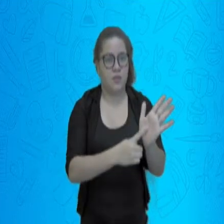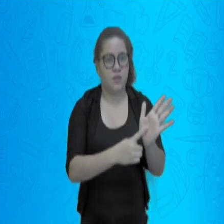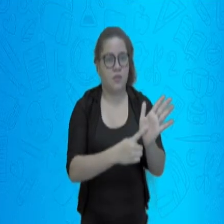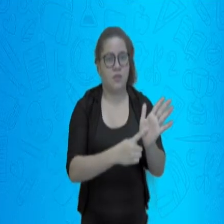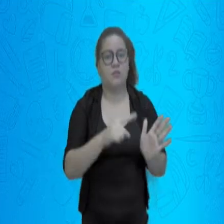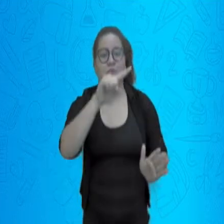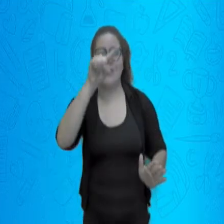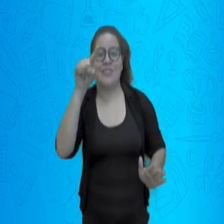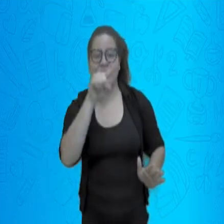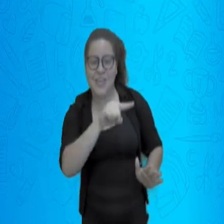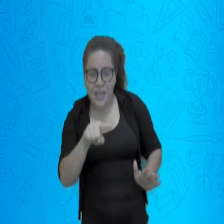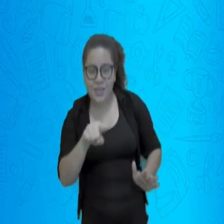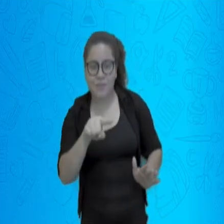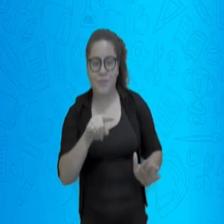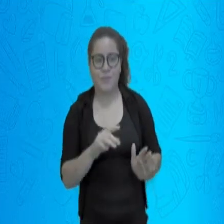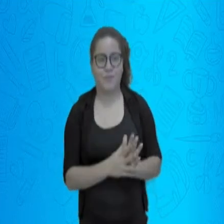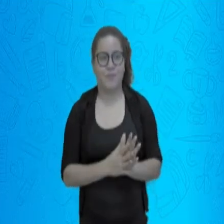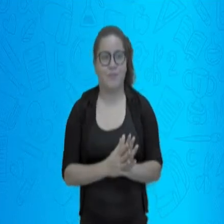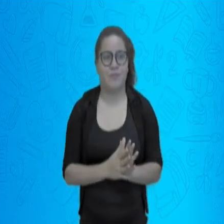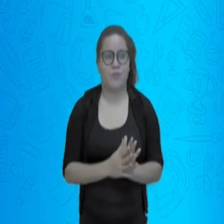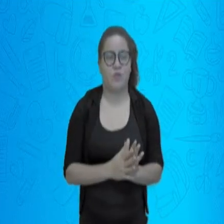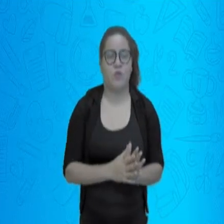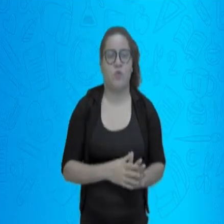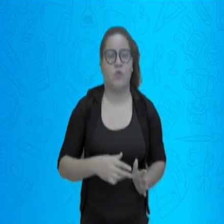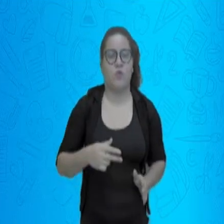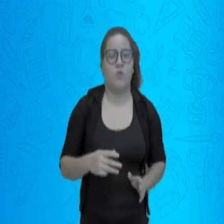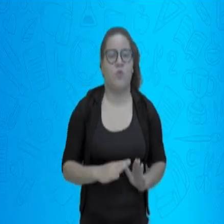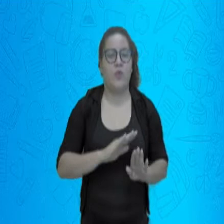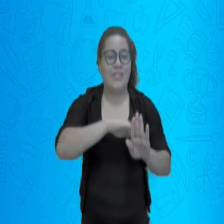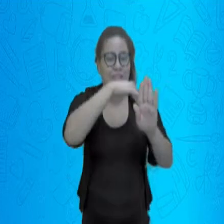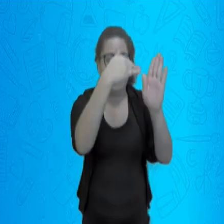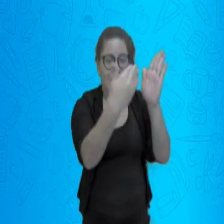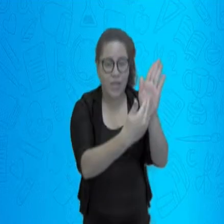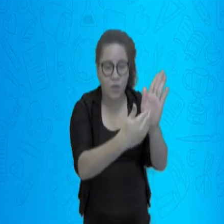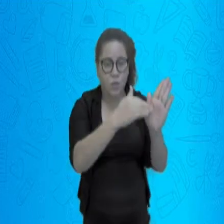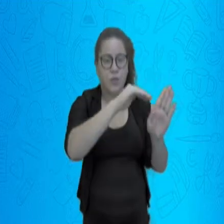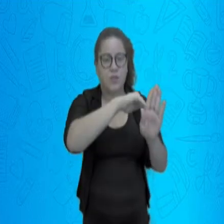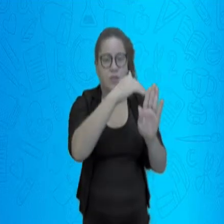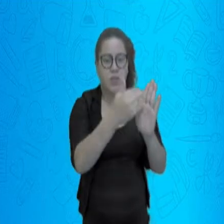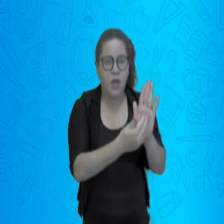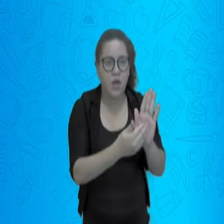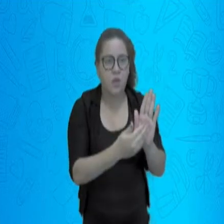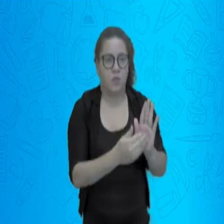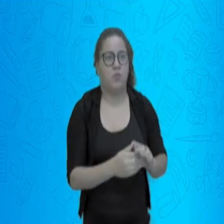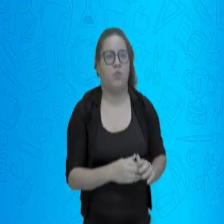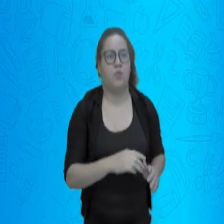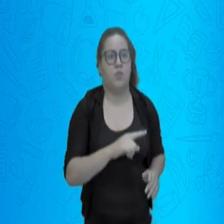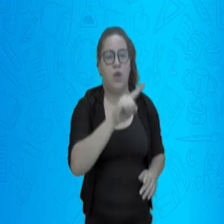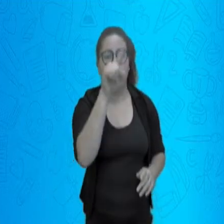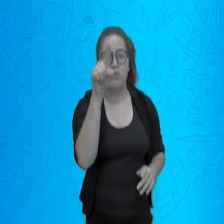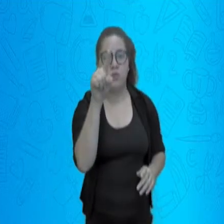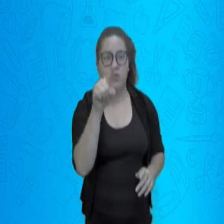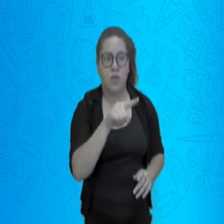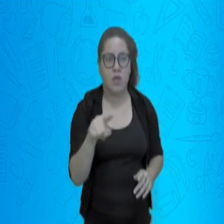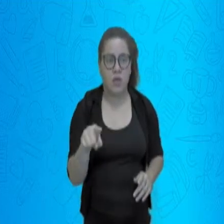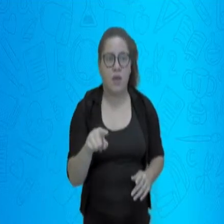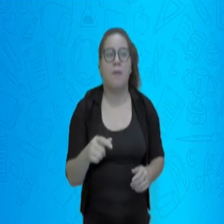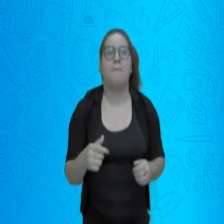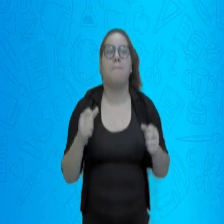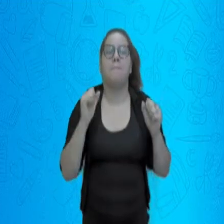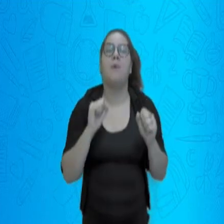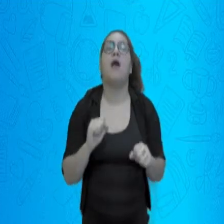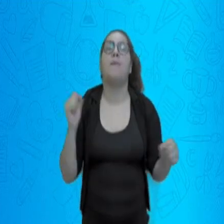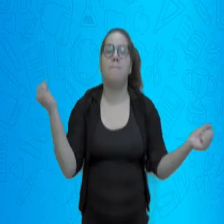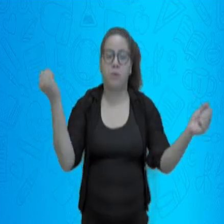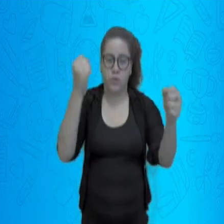letra aqui, Z. Então, no conjunto Z, é possível efetuar a subtração, pois